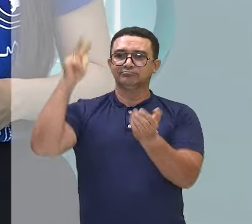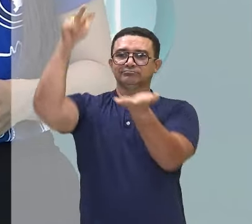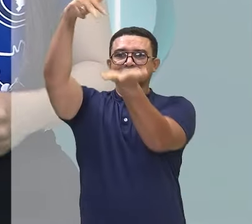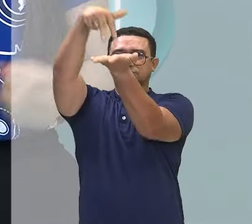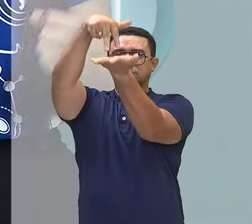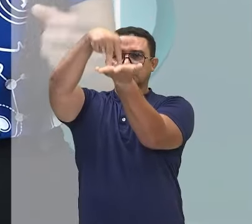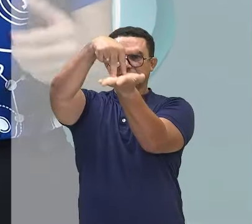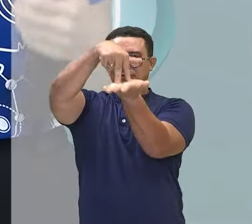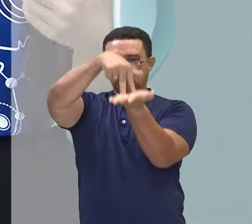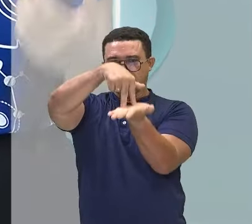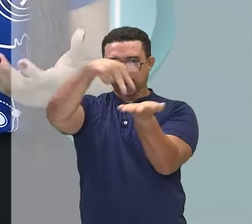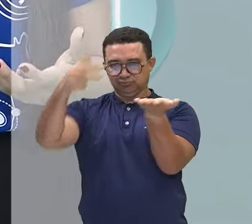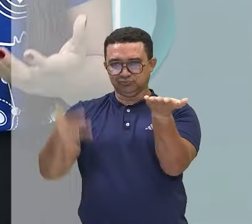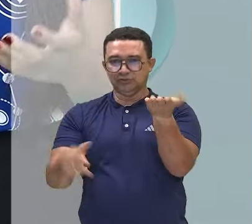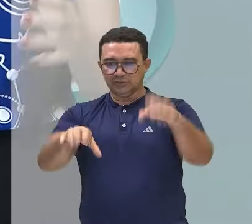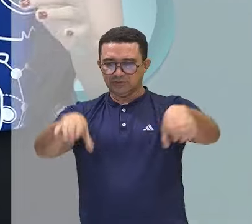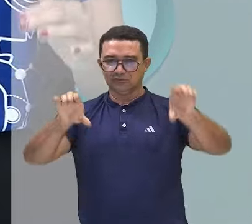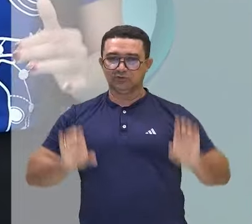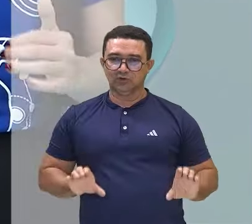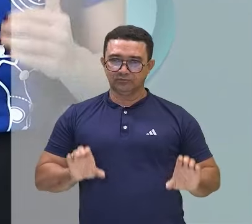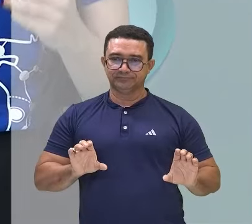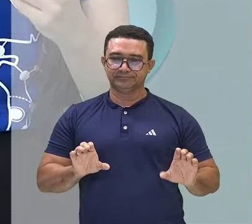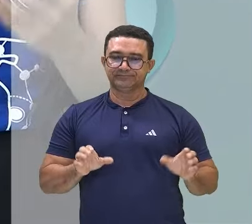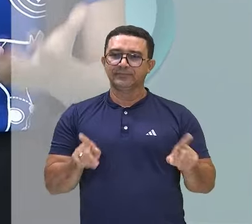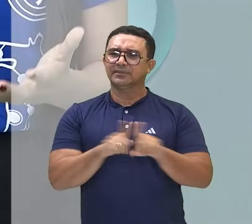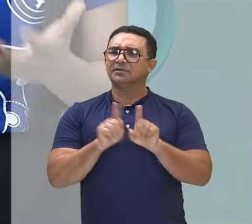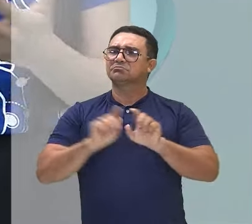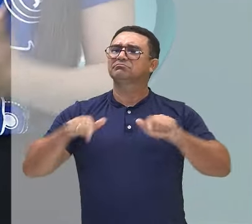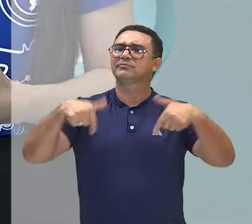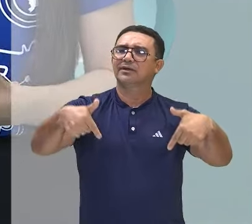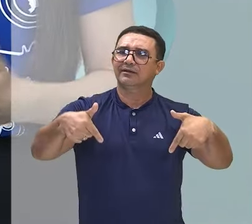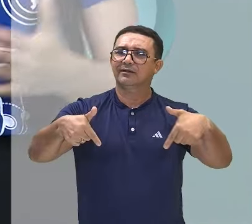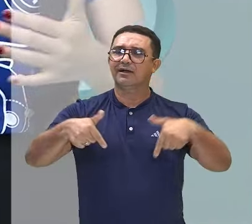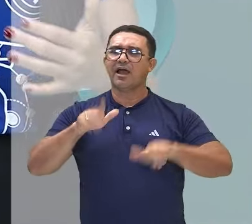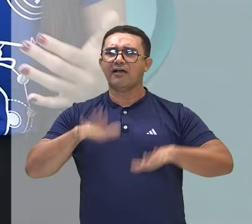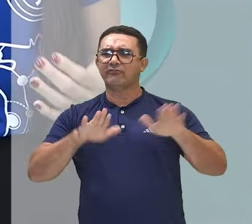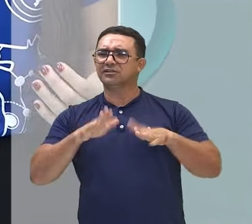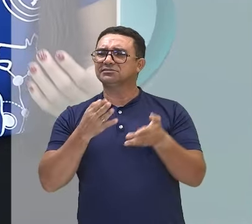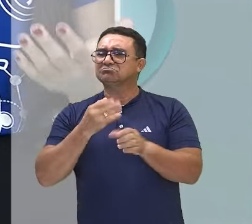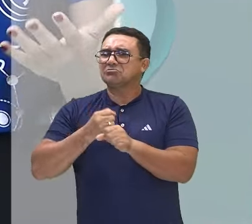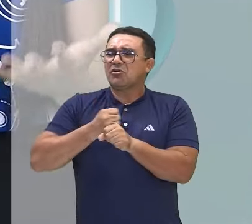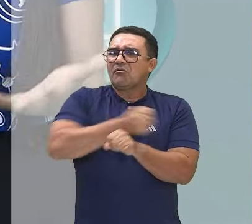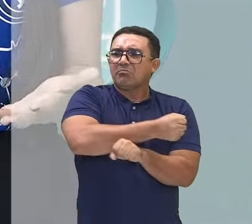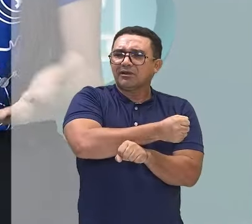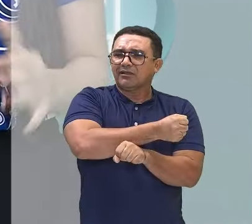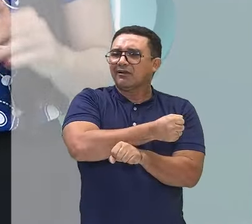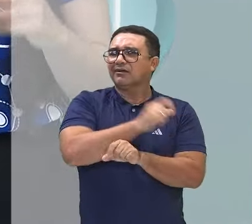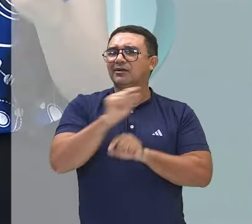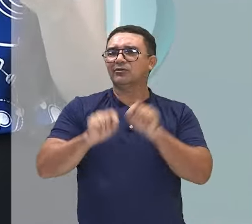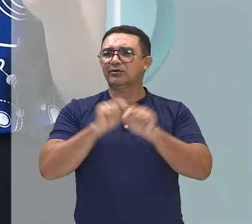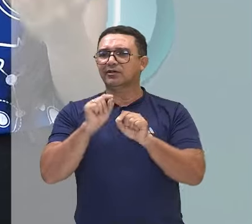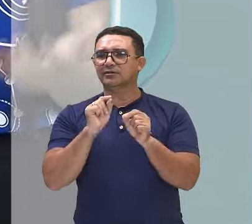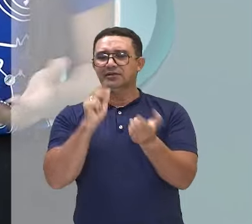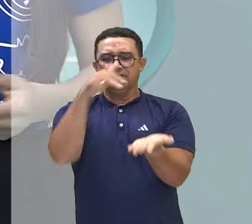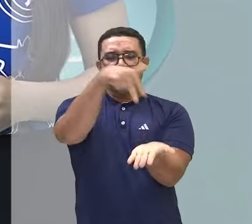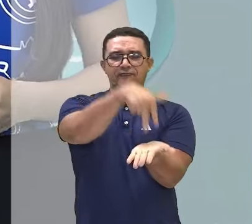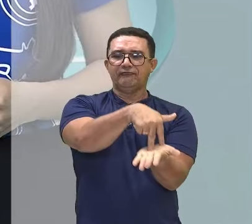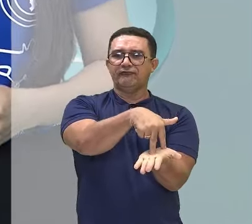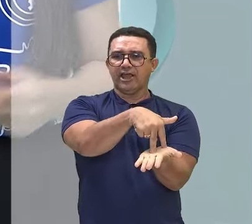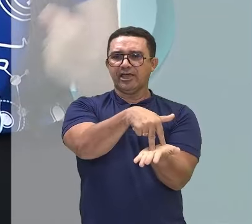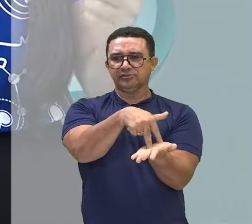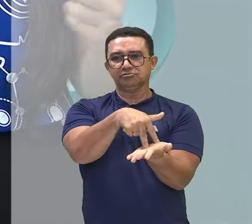trono. E na mesma atitude a que a insolência a obriga, postar-se à minha frente impassível